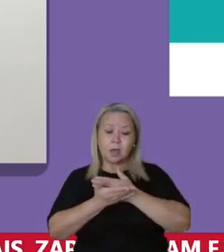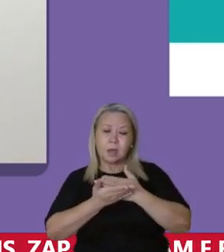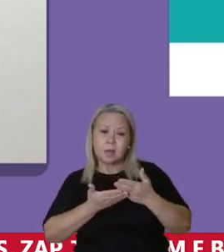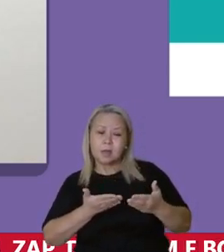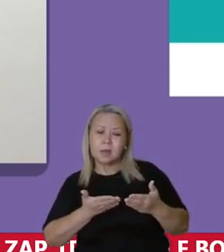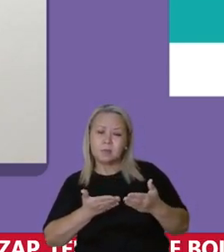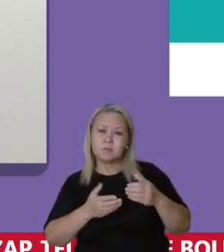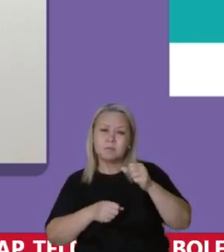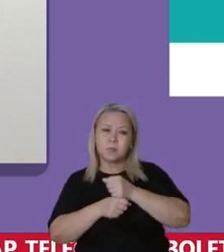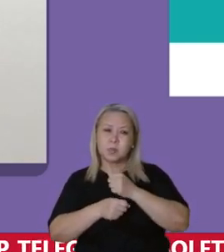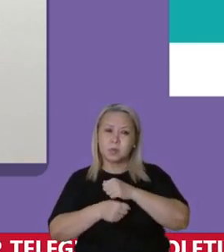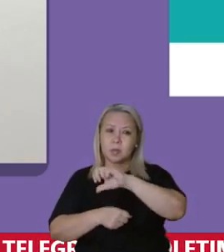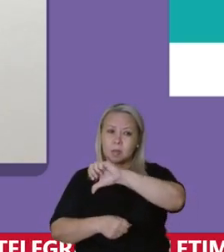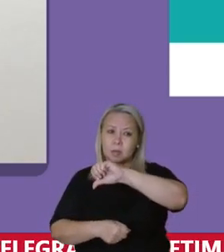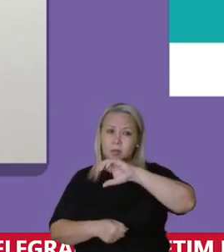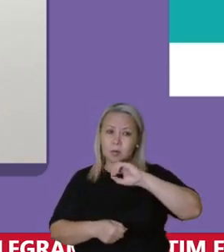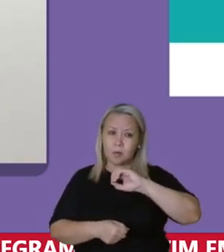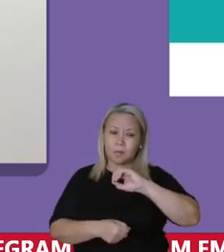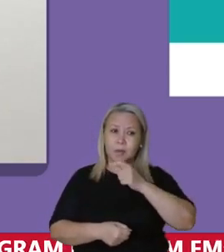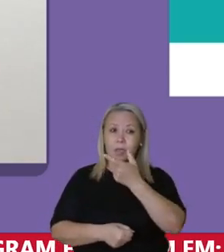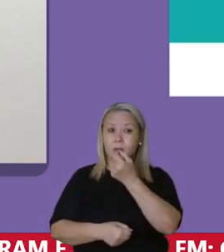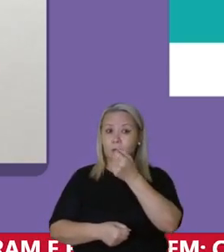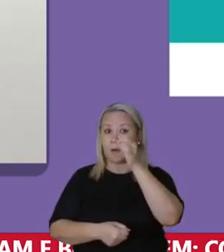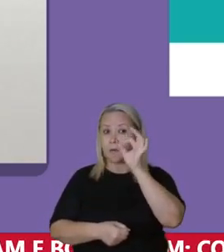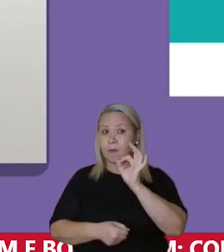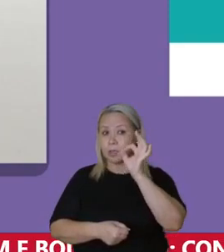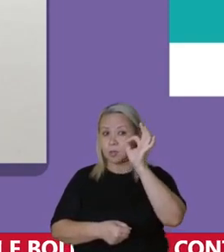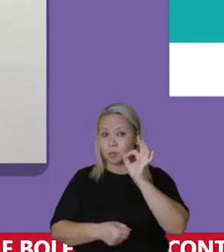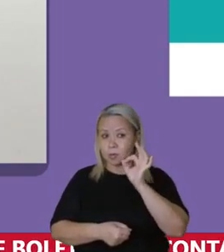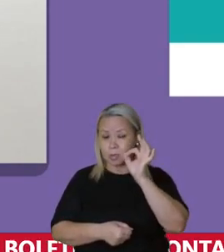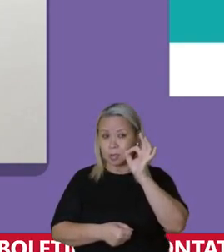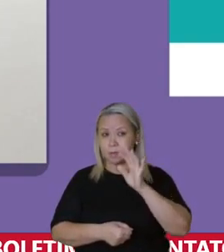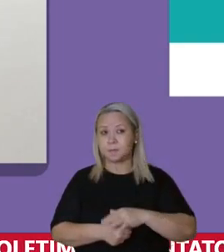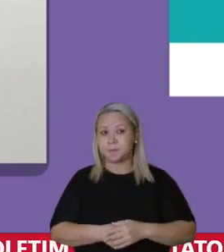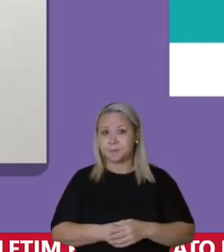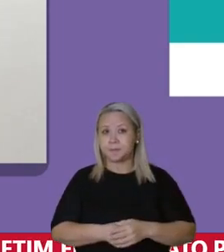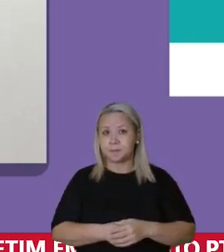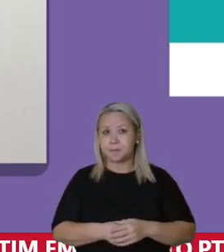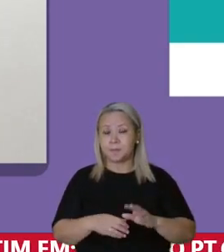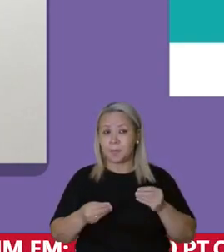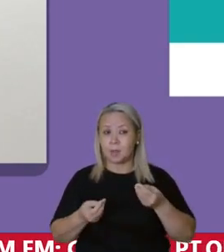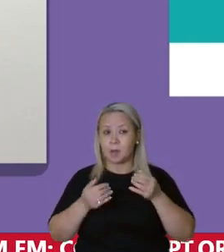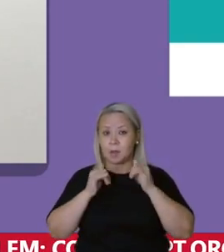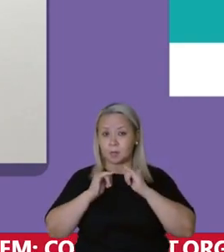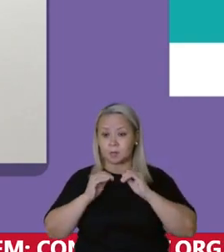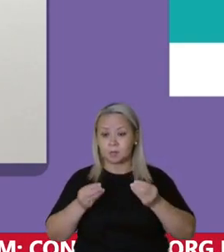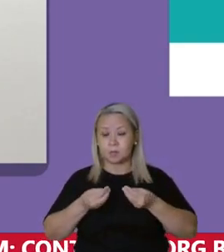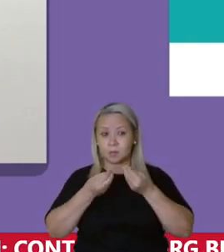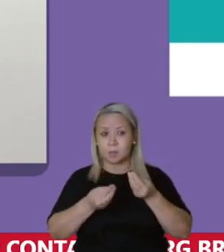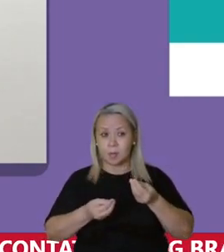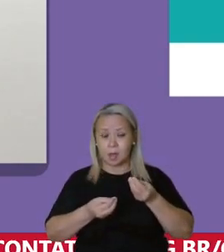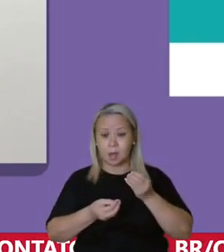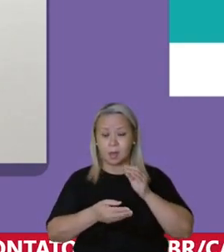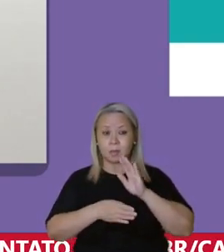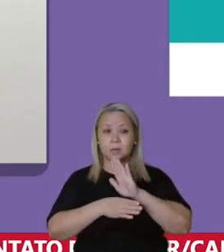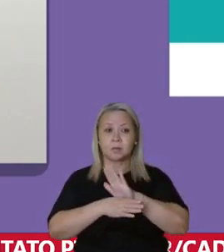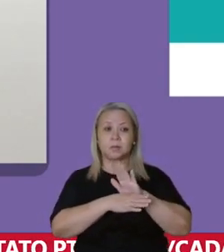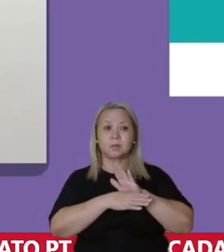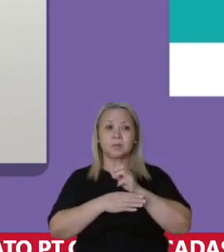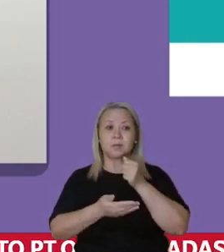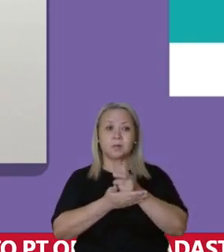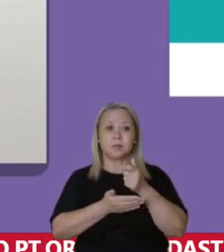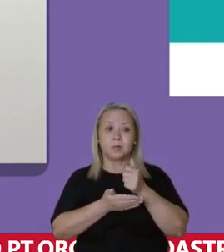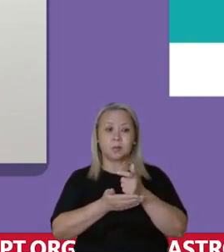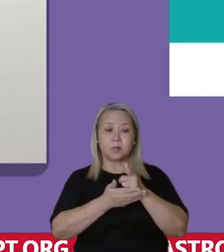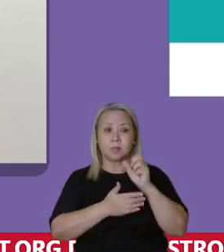anos 90, que 20% das contribuições para a Seguridade Social já